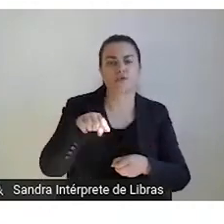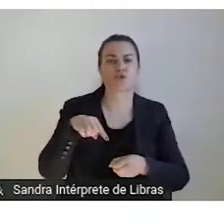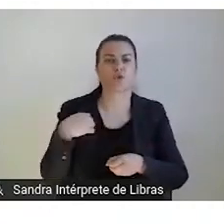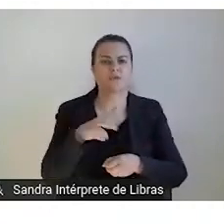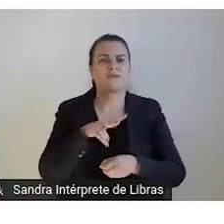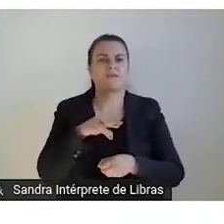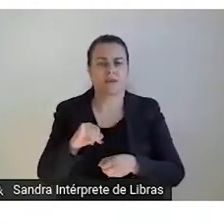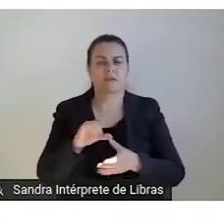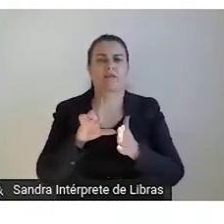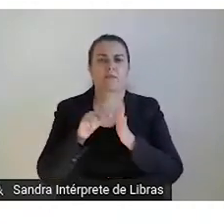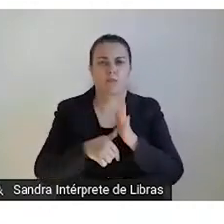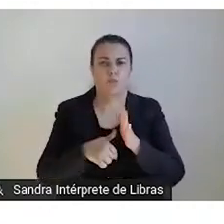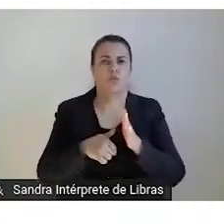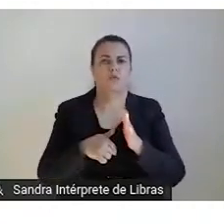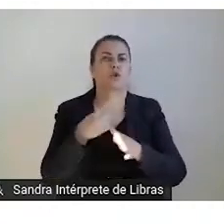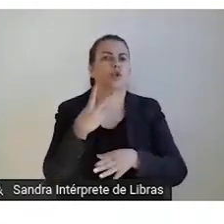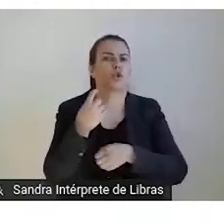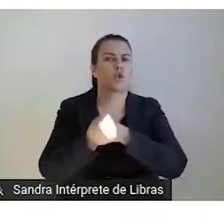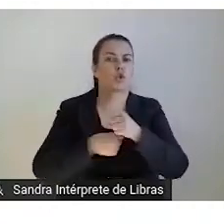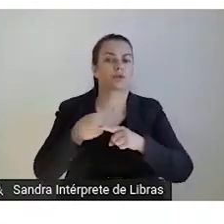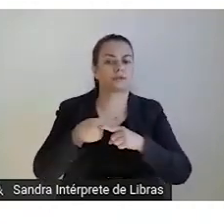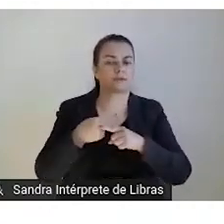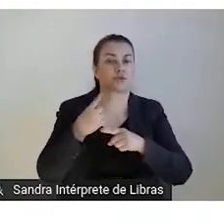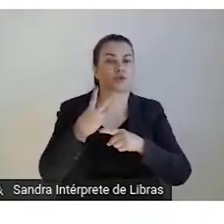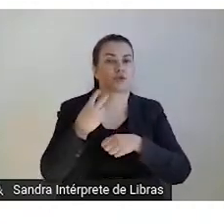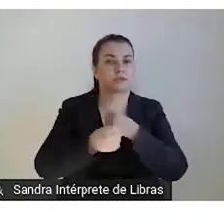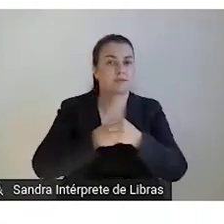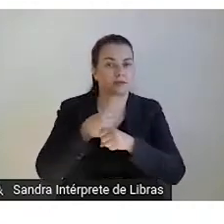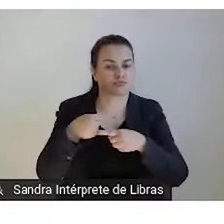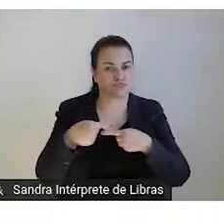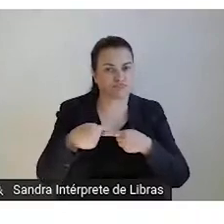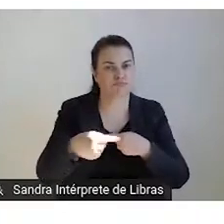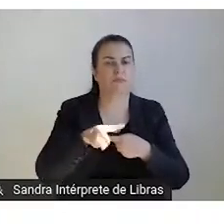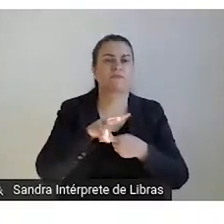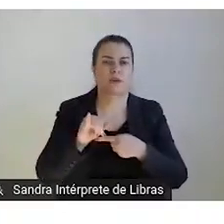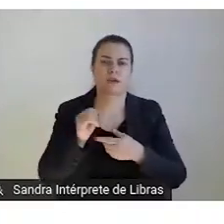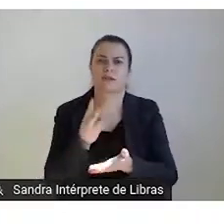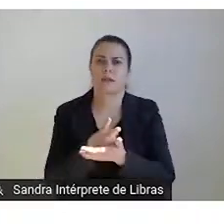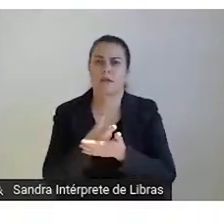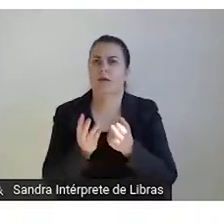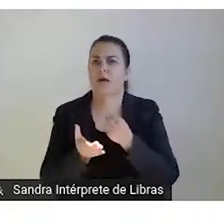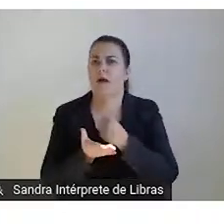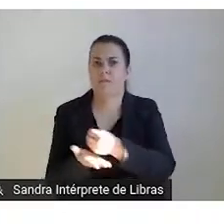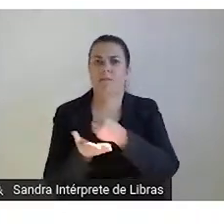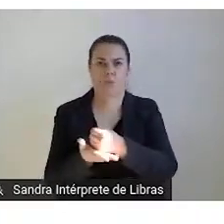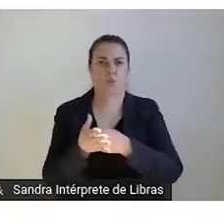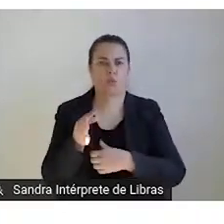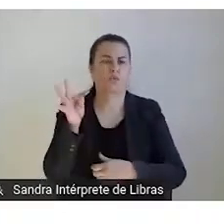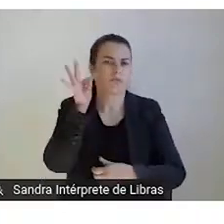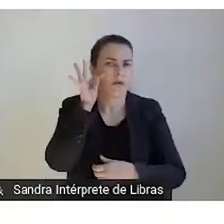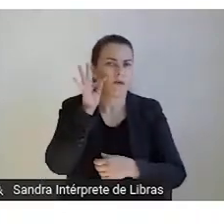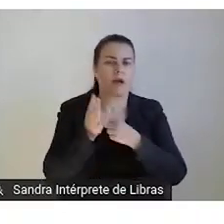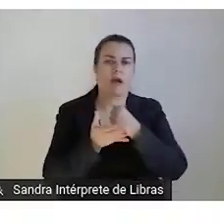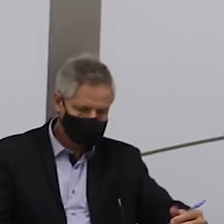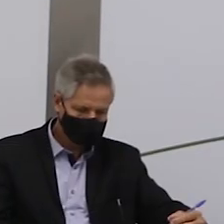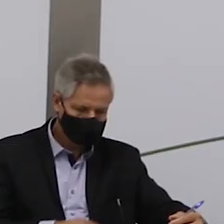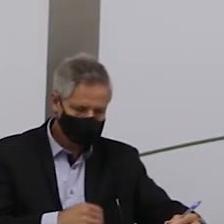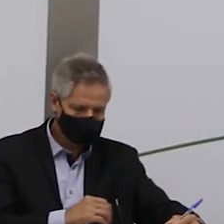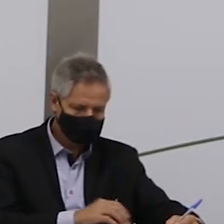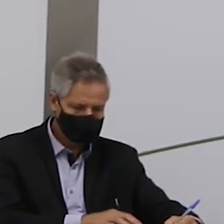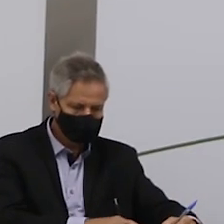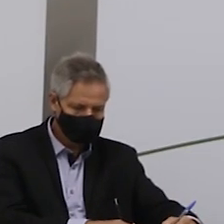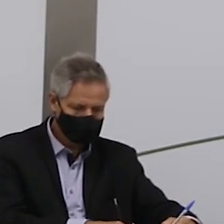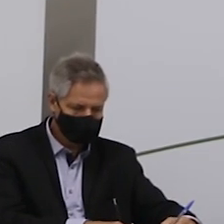esse trabalho de apoio técnico e, inclusive, de disponibilidade de recursos para os municípios.